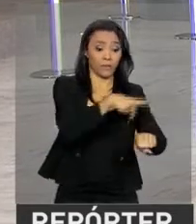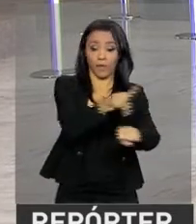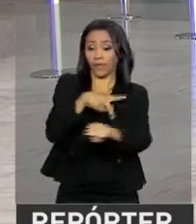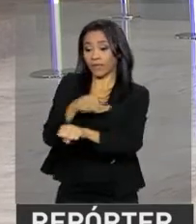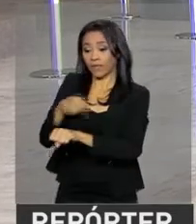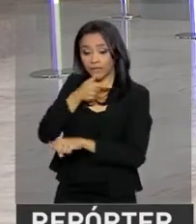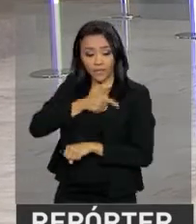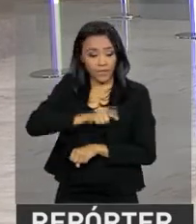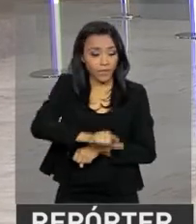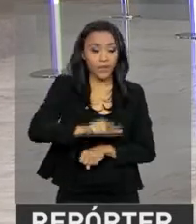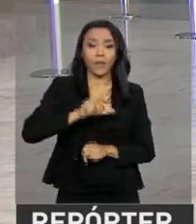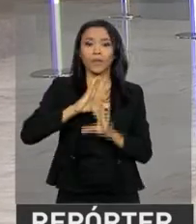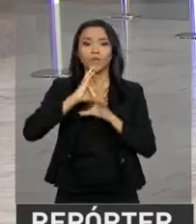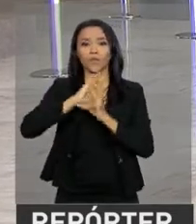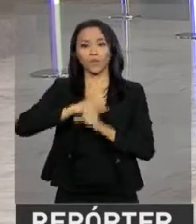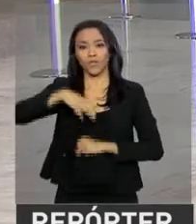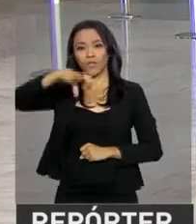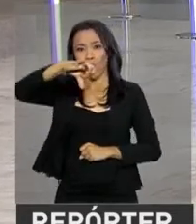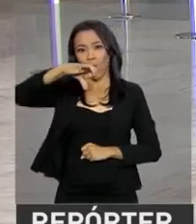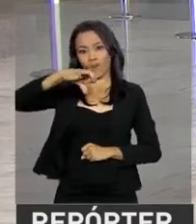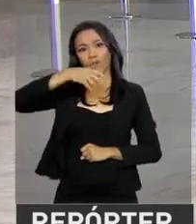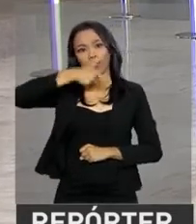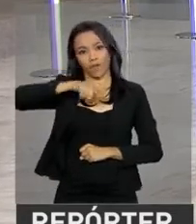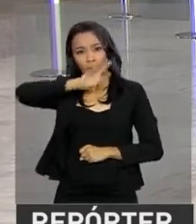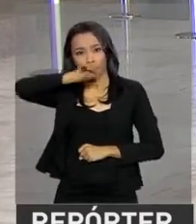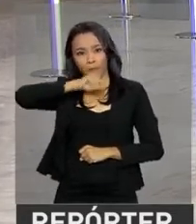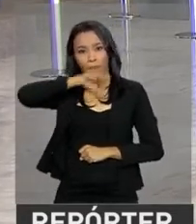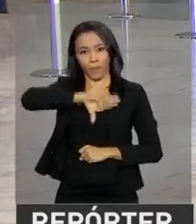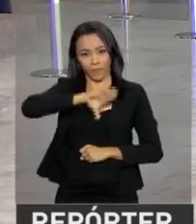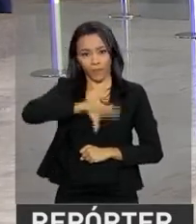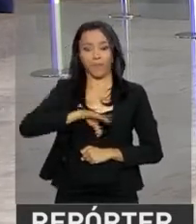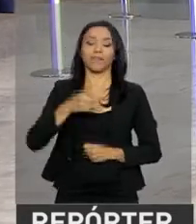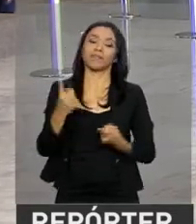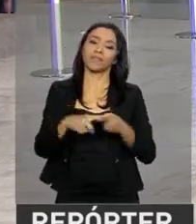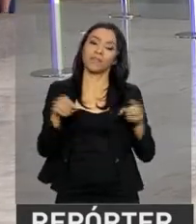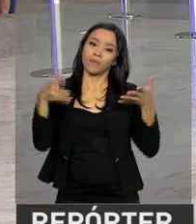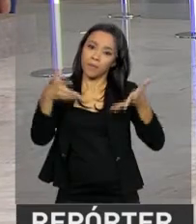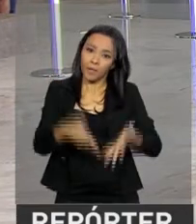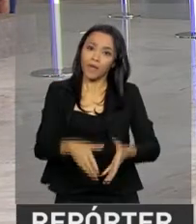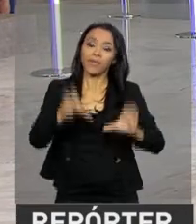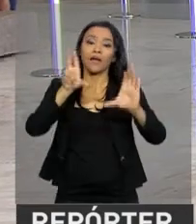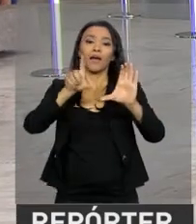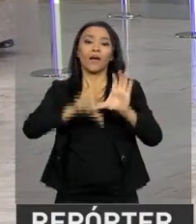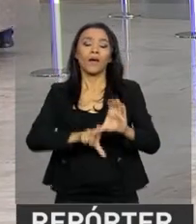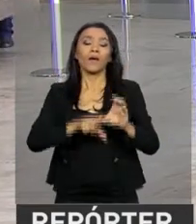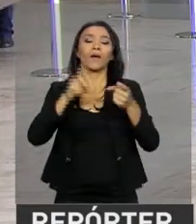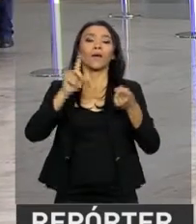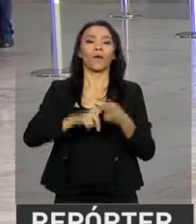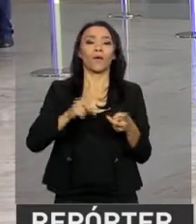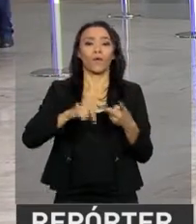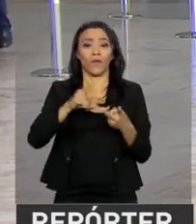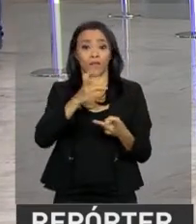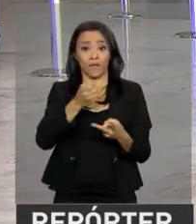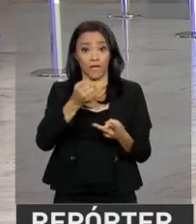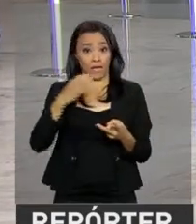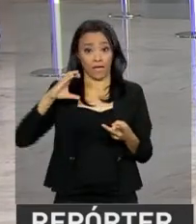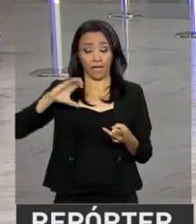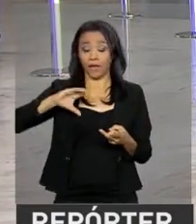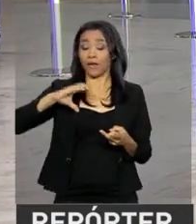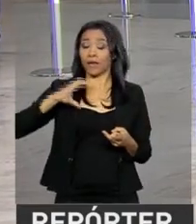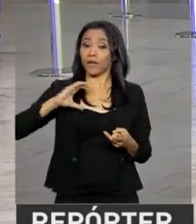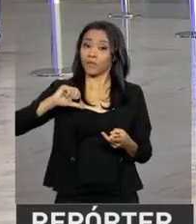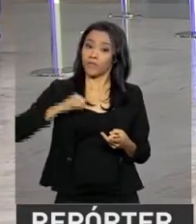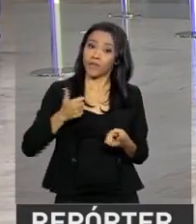tem 9 países membros, além do Brasil, participam também Angola, Moçambique, Cabo Verde, Guiné-Bissau,